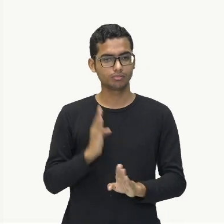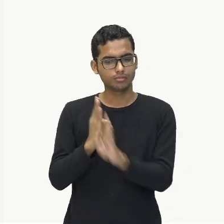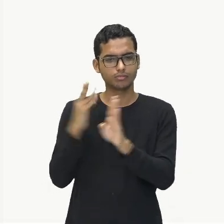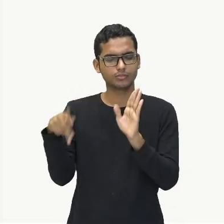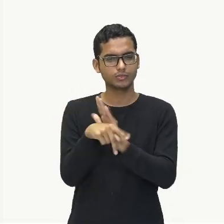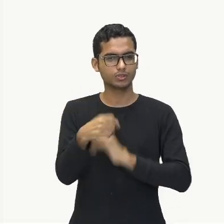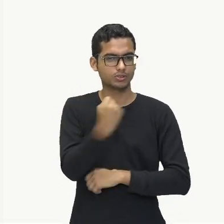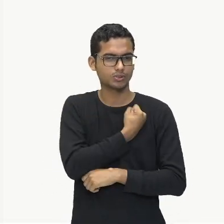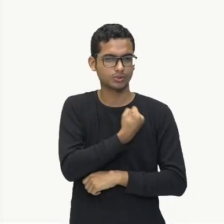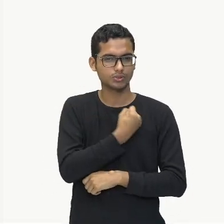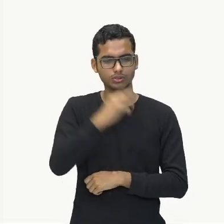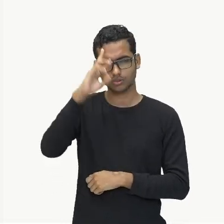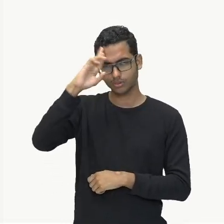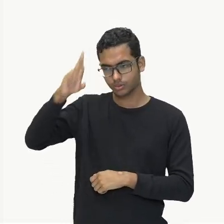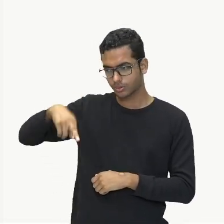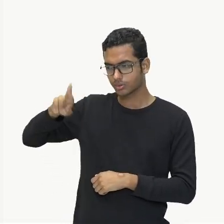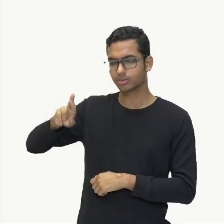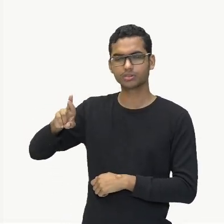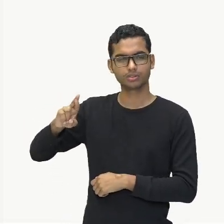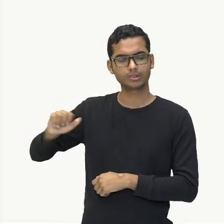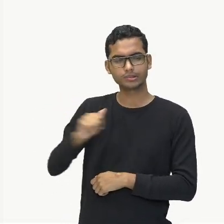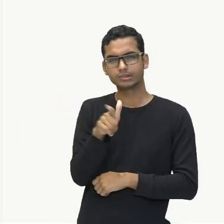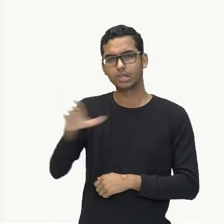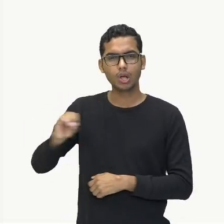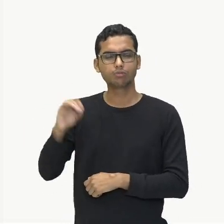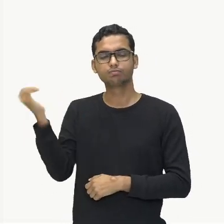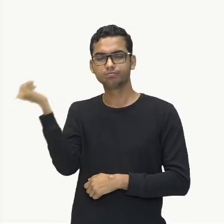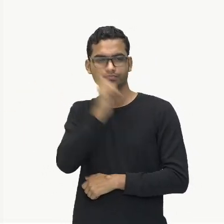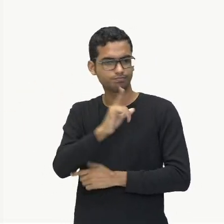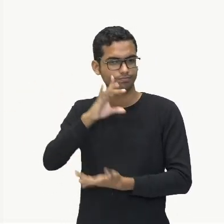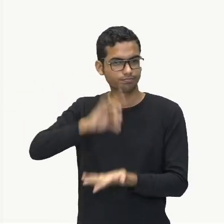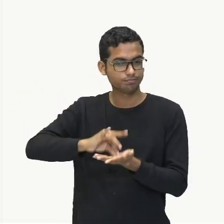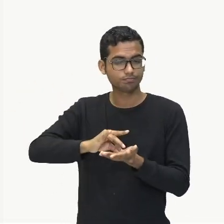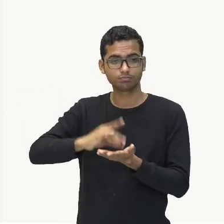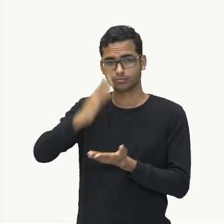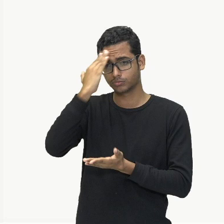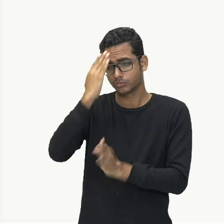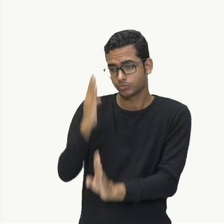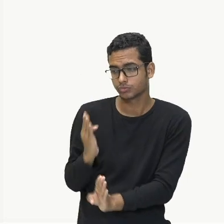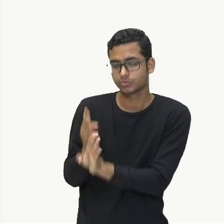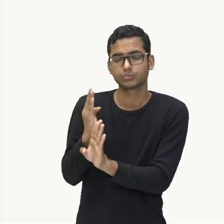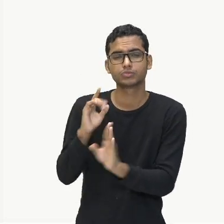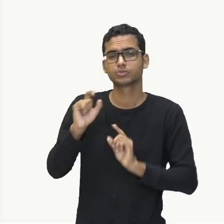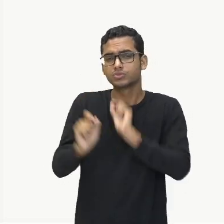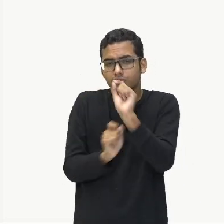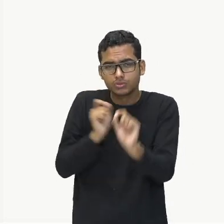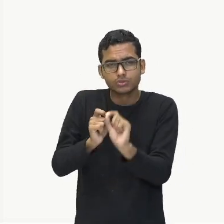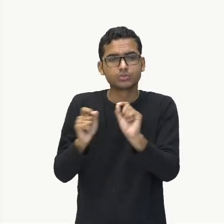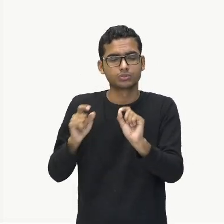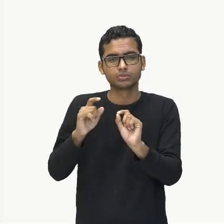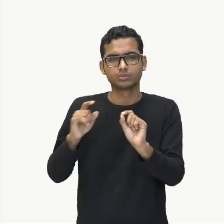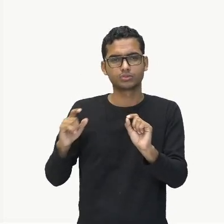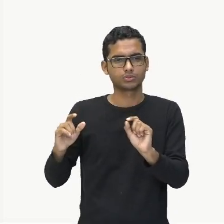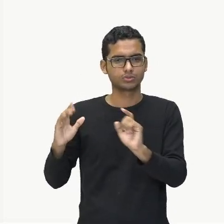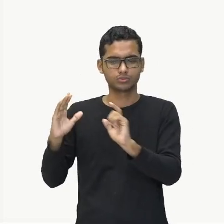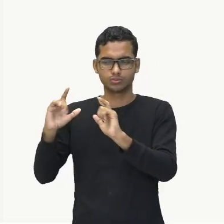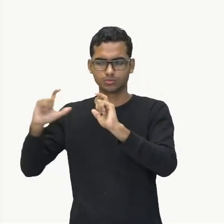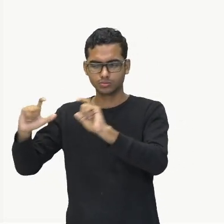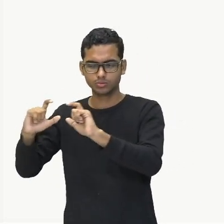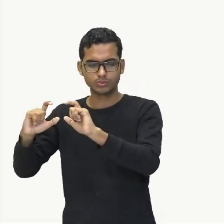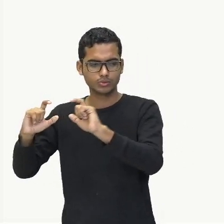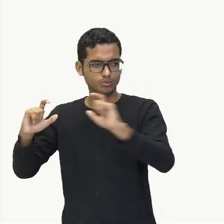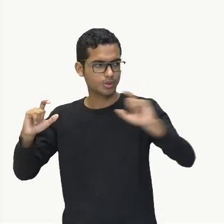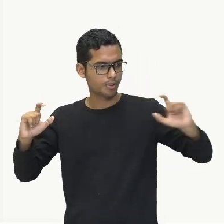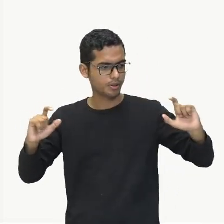razão, né? Então com essa razão a gente consegue determinar os próximos termos. Vejam que nesse caso